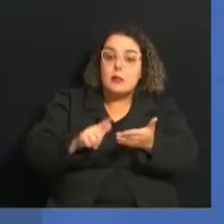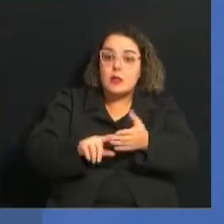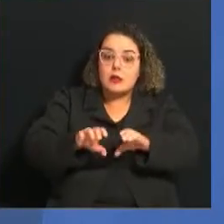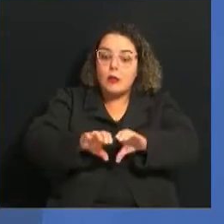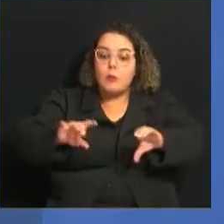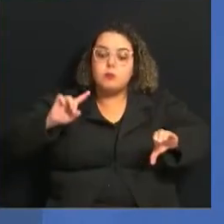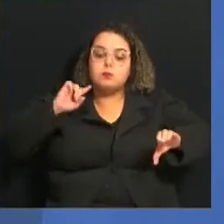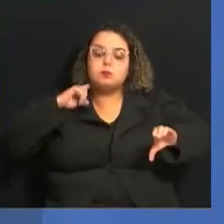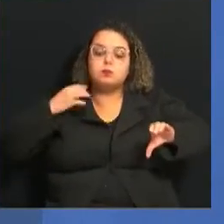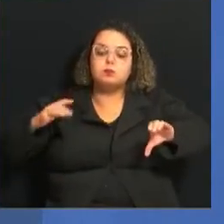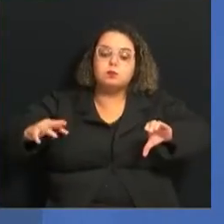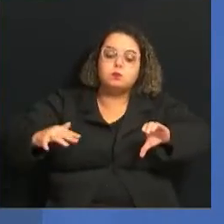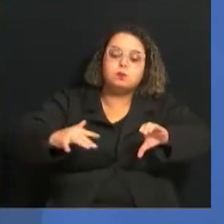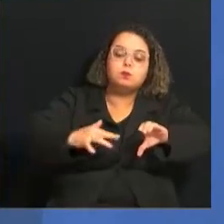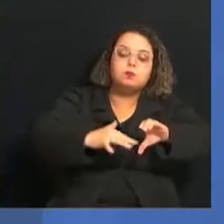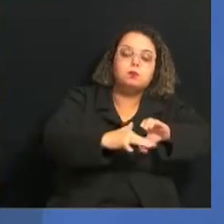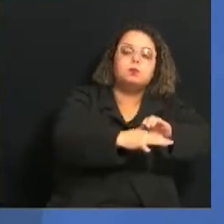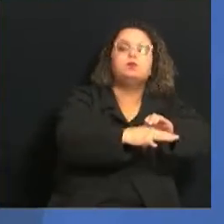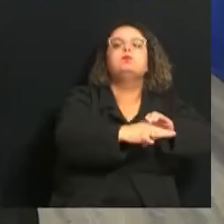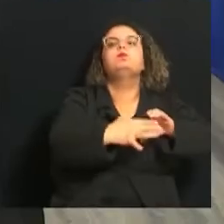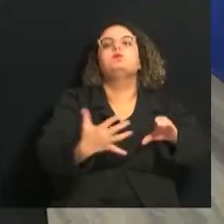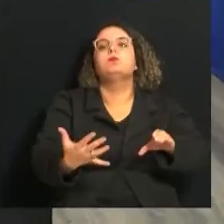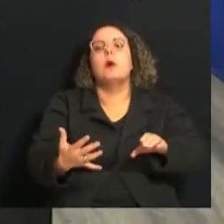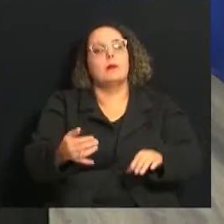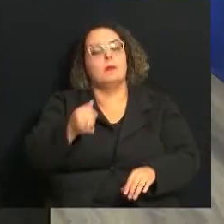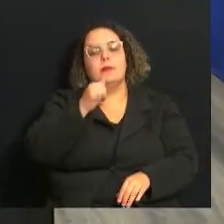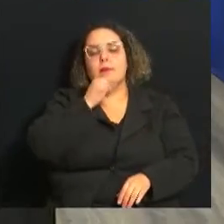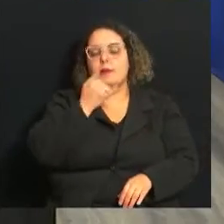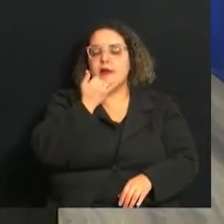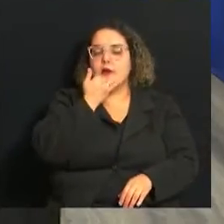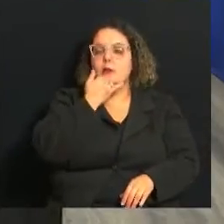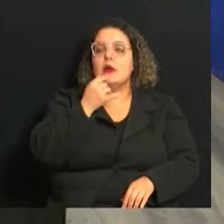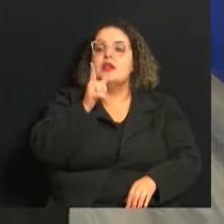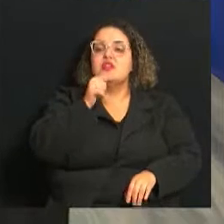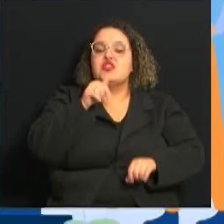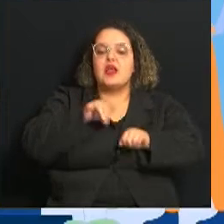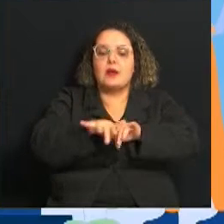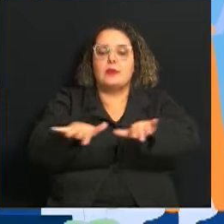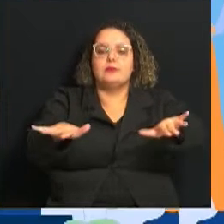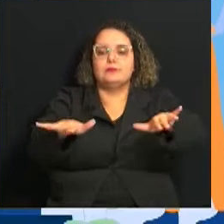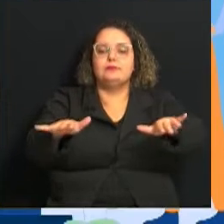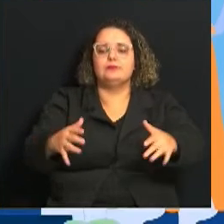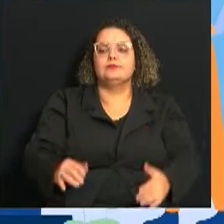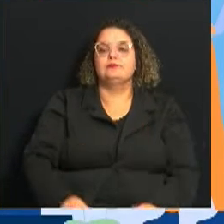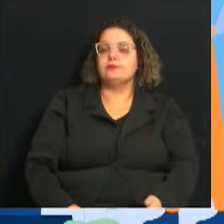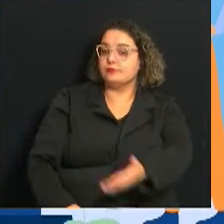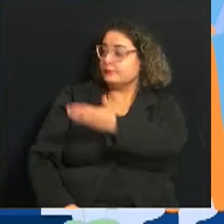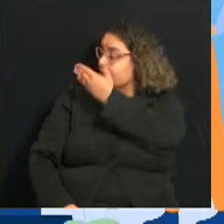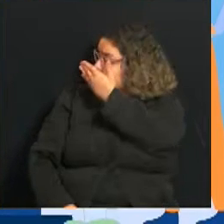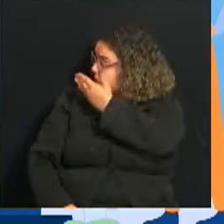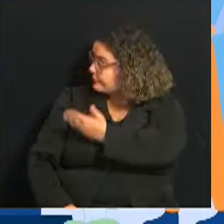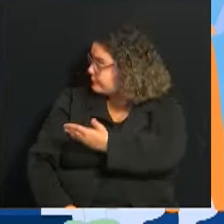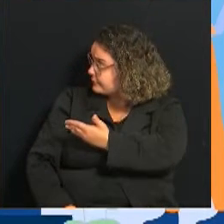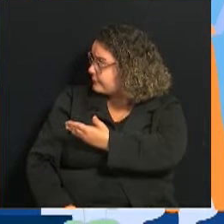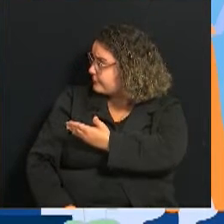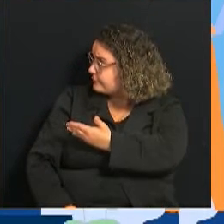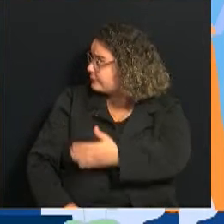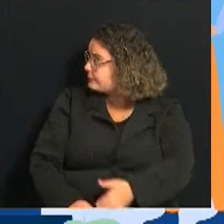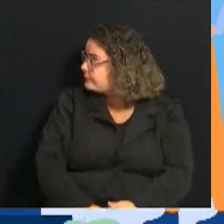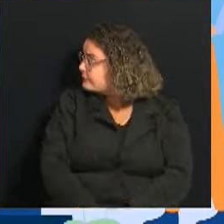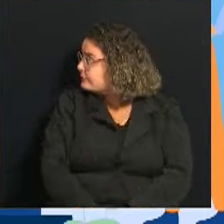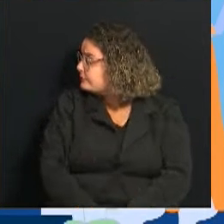reservatório elevado São Vicente. Por isso, olha, Jardim Amazonas, Jardim Antônio von Zuben, Vila Carminha,